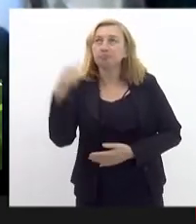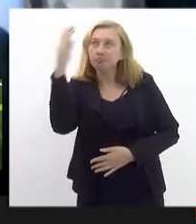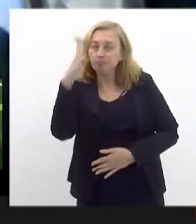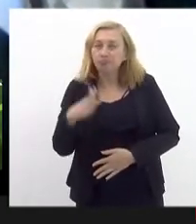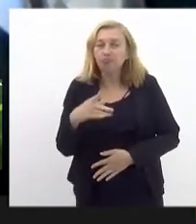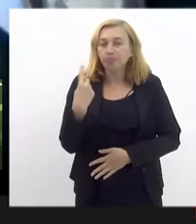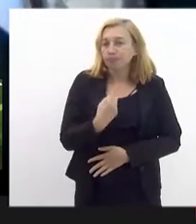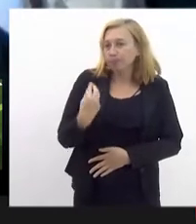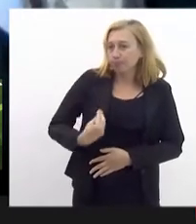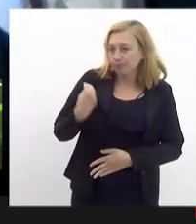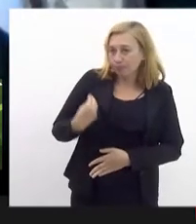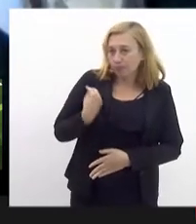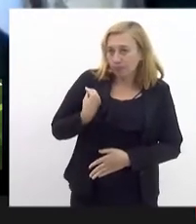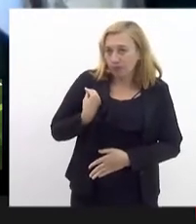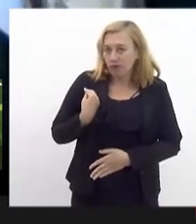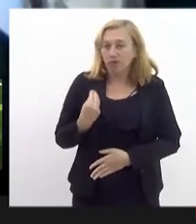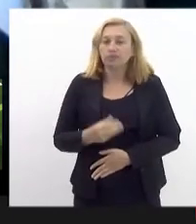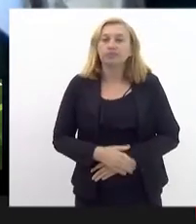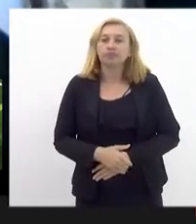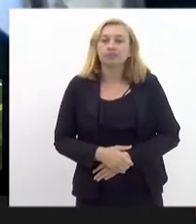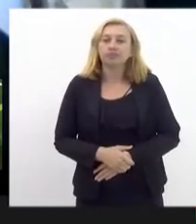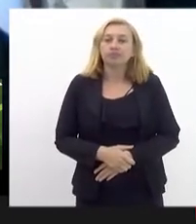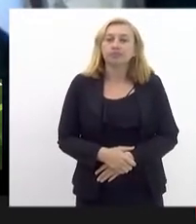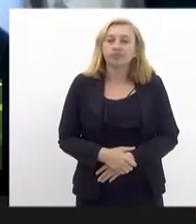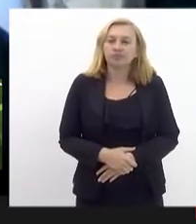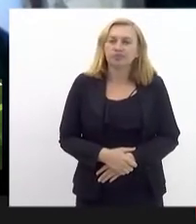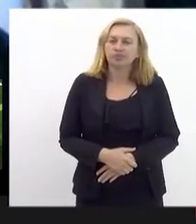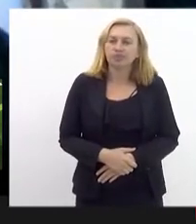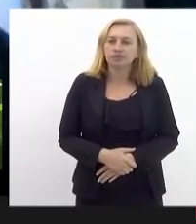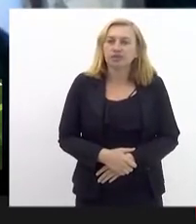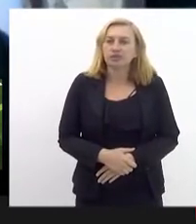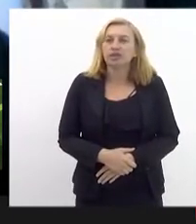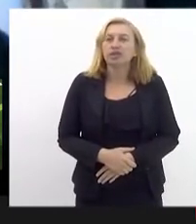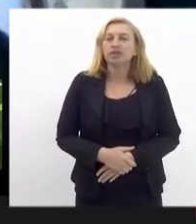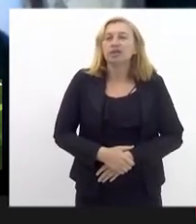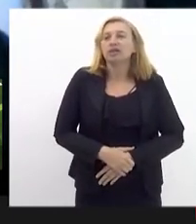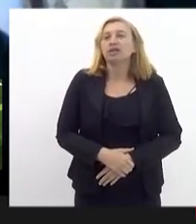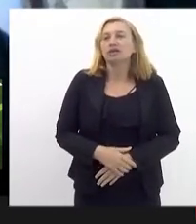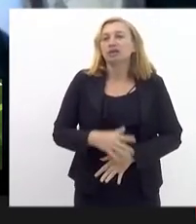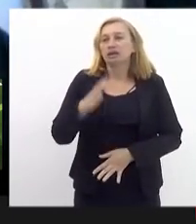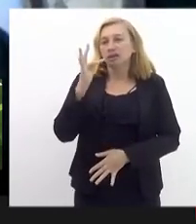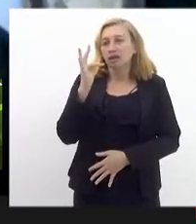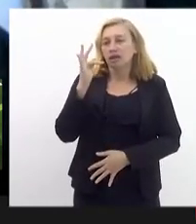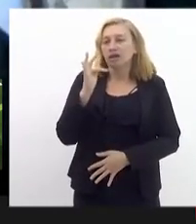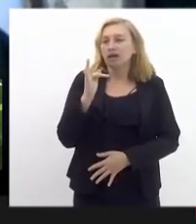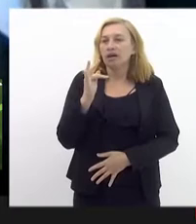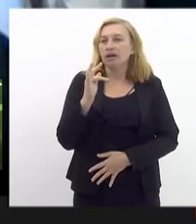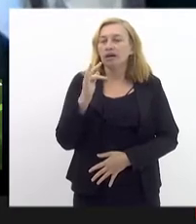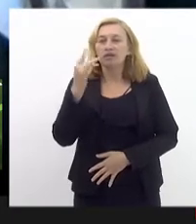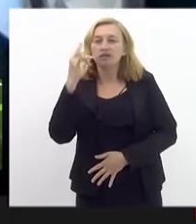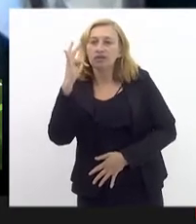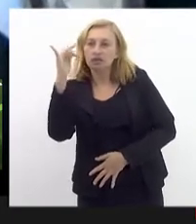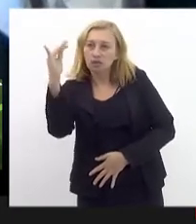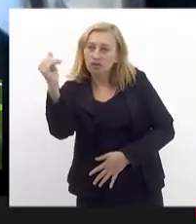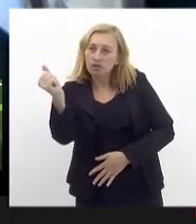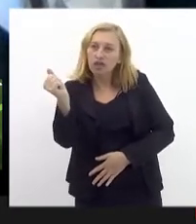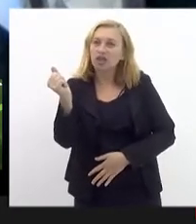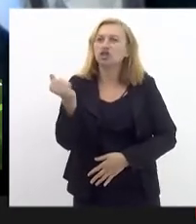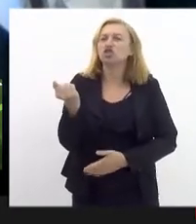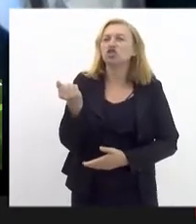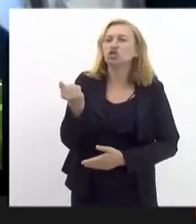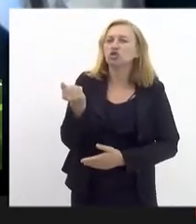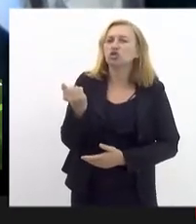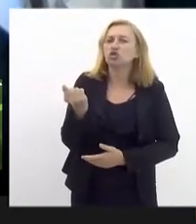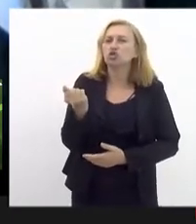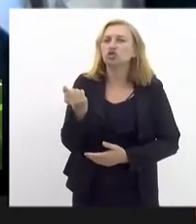nós vivemos, onde o obscurantismo é quase que uma filosofia oficial de governo em relação à questão